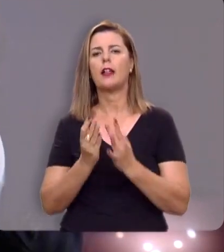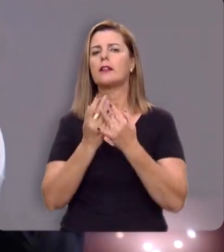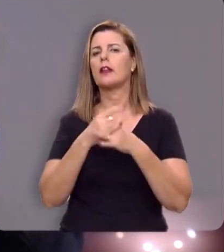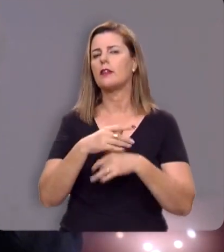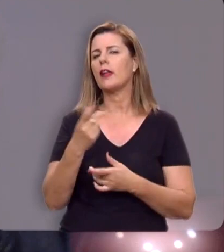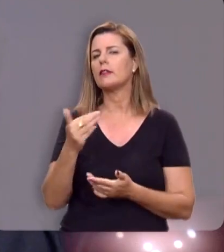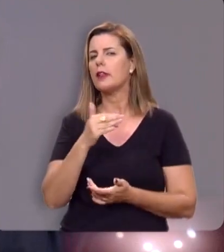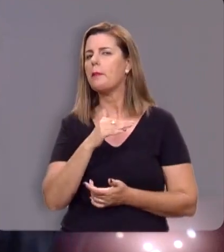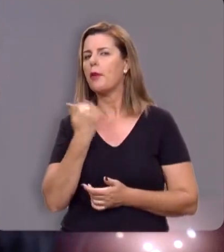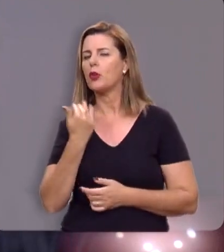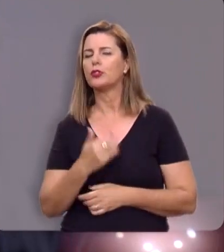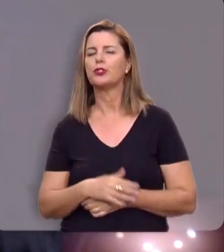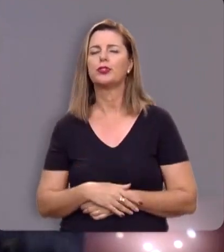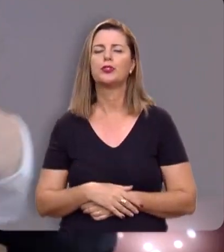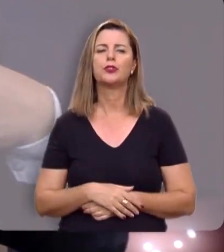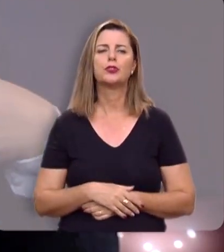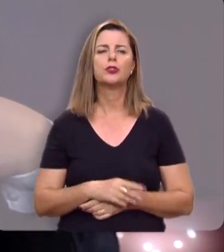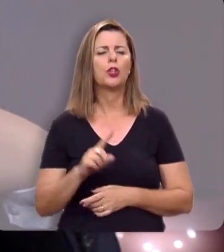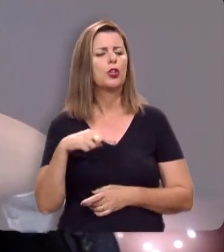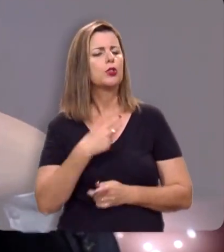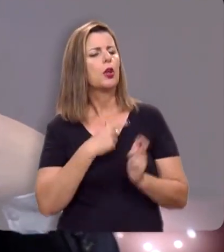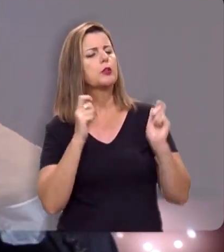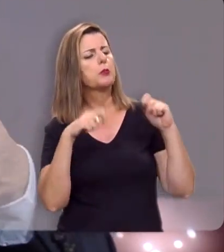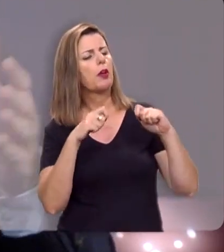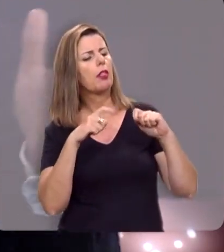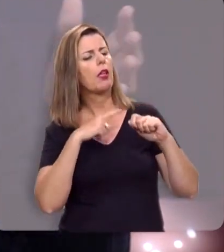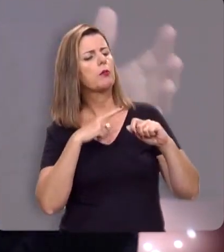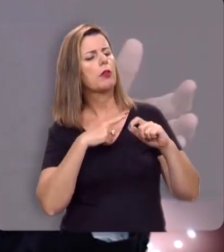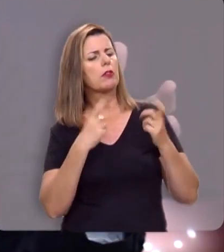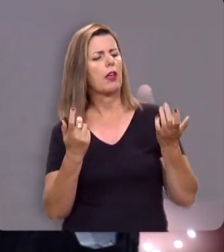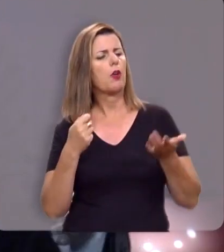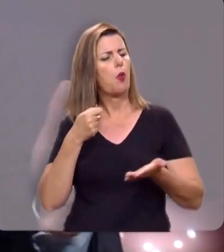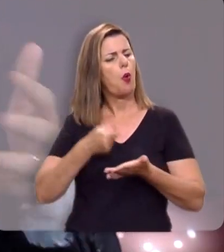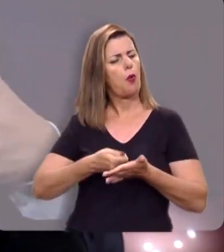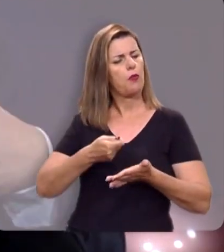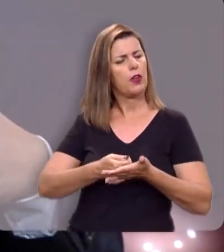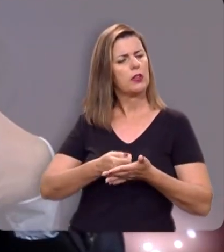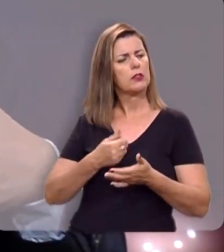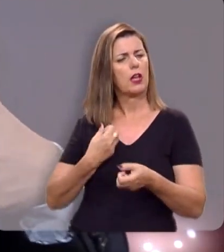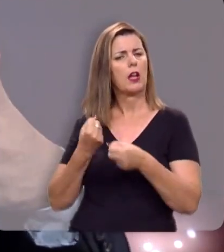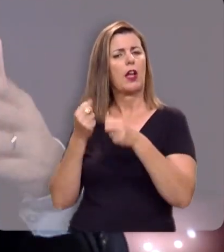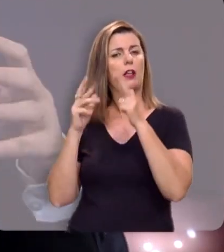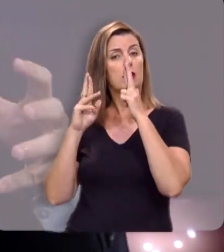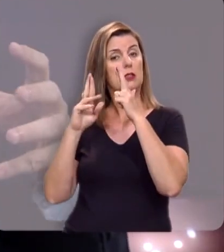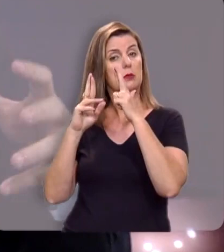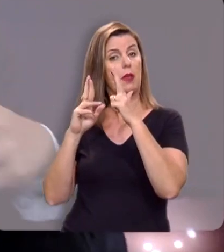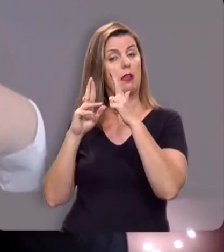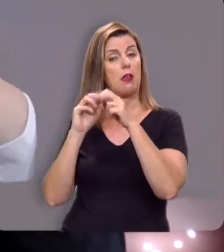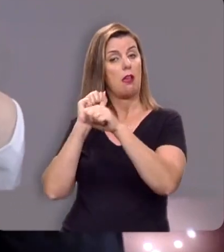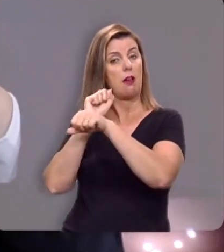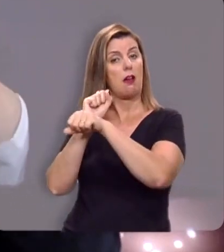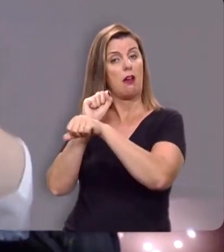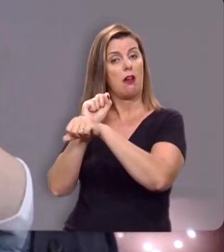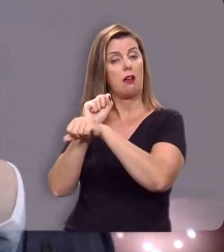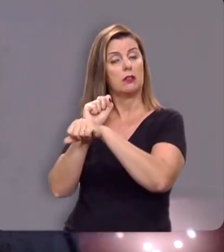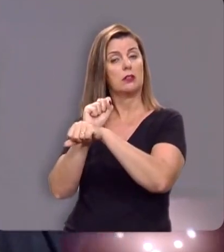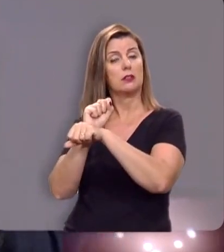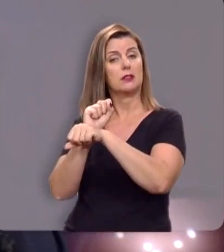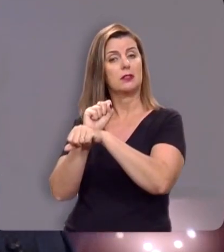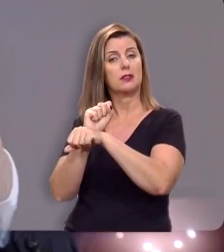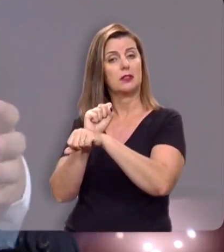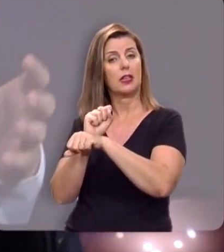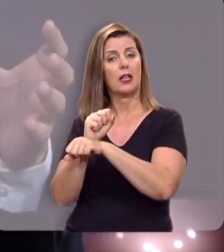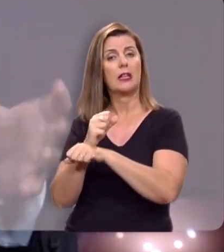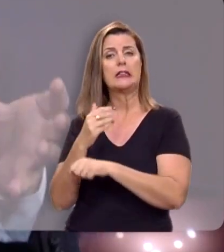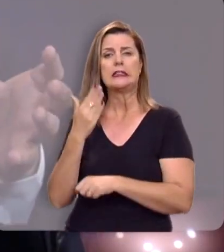por essa questão da morte. Nós podemos ter essa convicção da esperança, porque nós sabemos